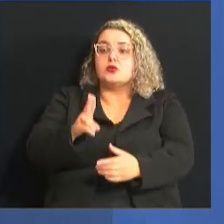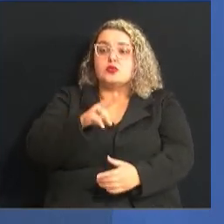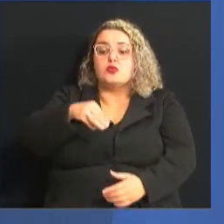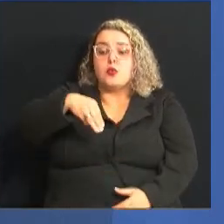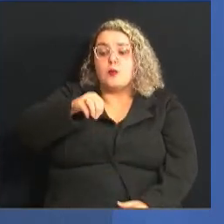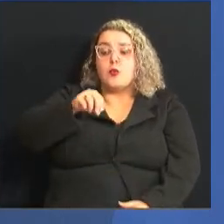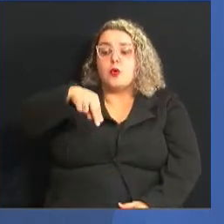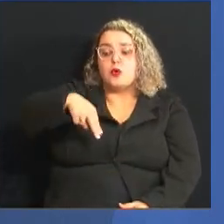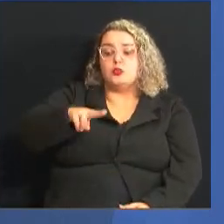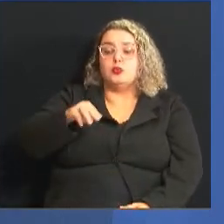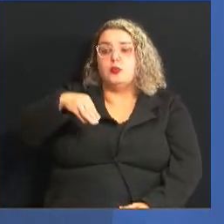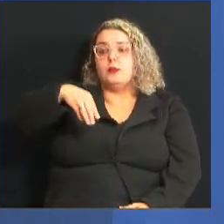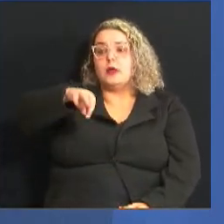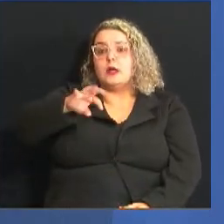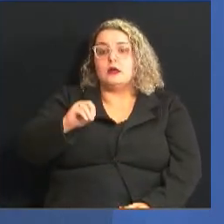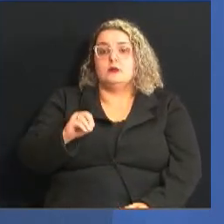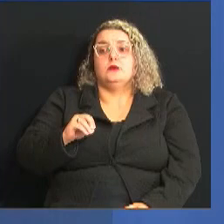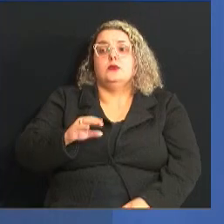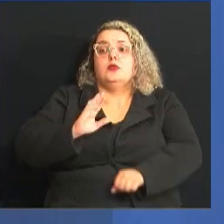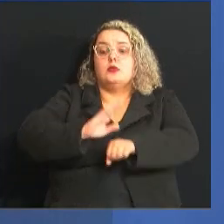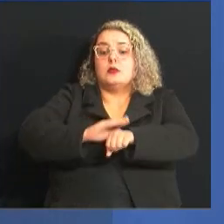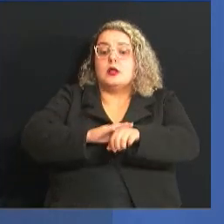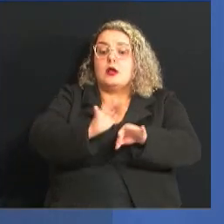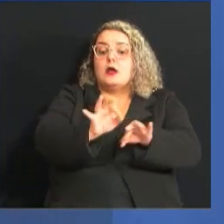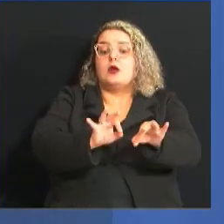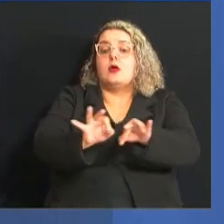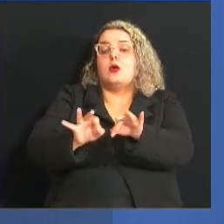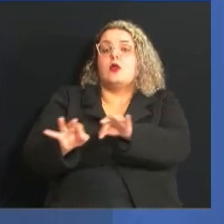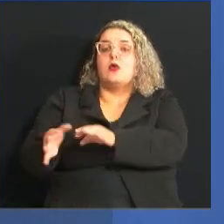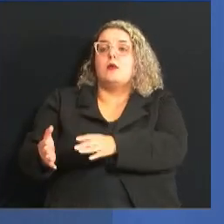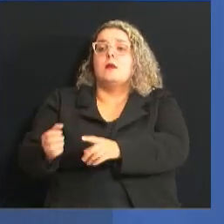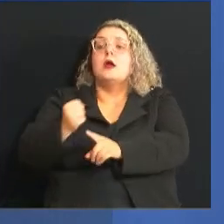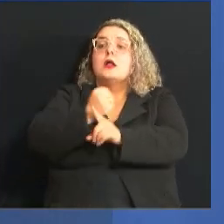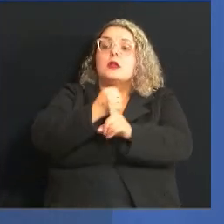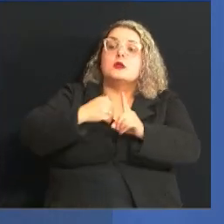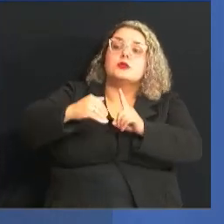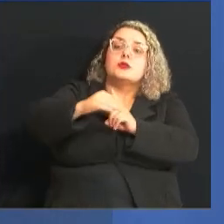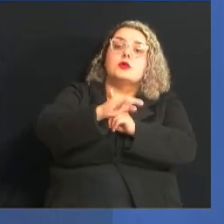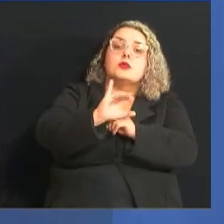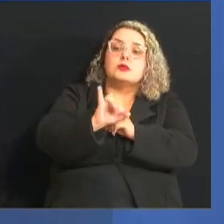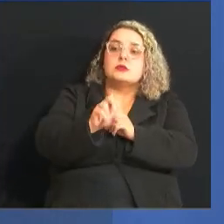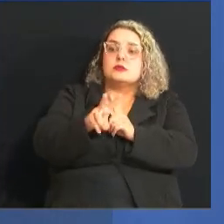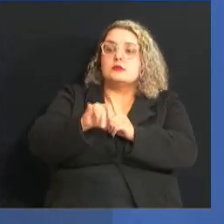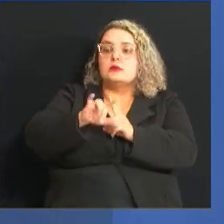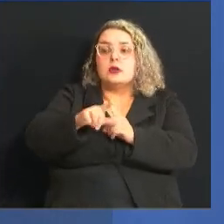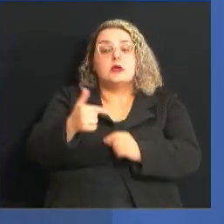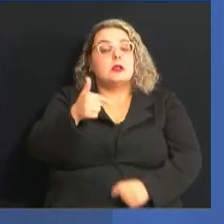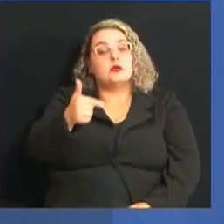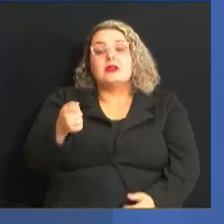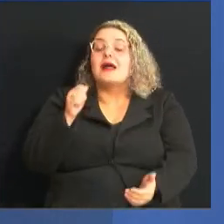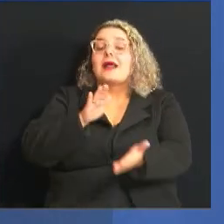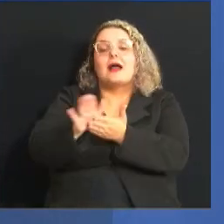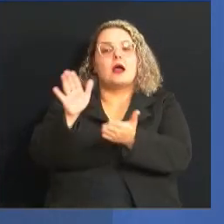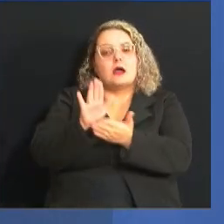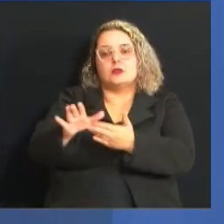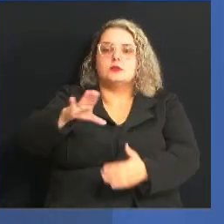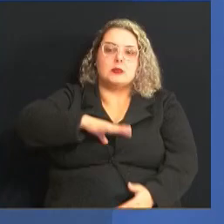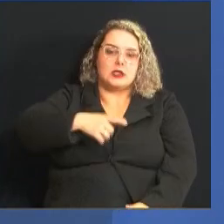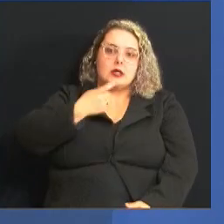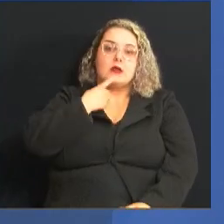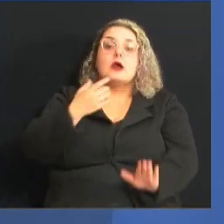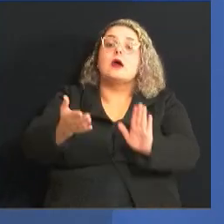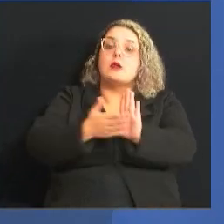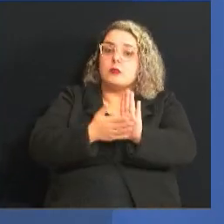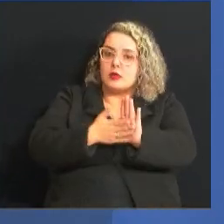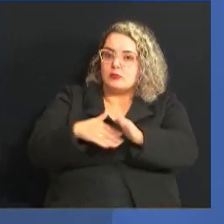monumento em uma ação coordenada pela sociedade civil e não terá ônus para o município. A proposta segue agora